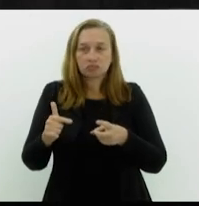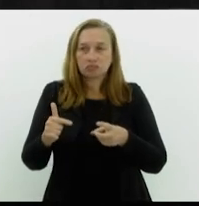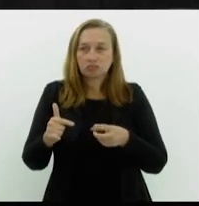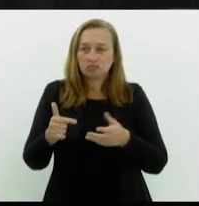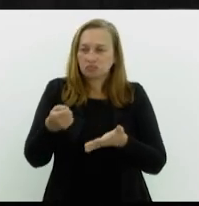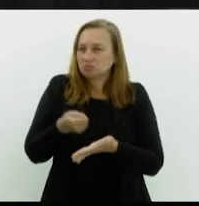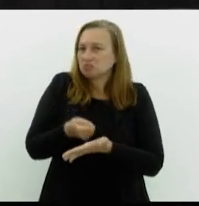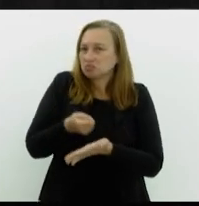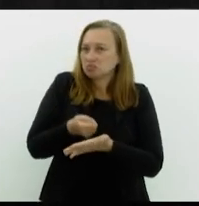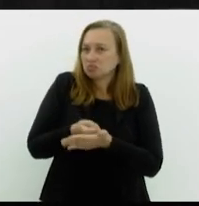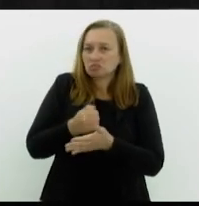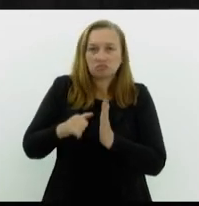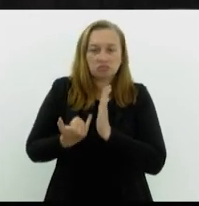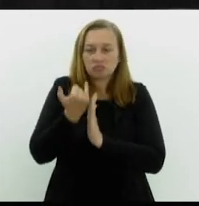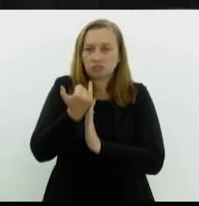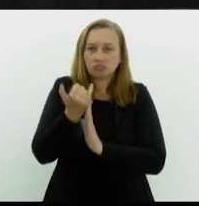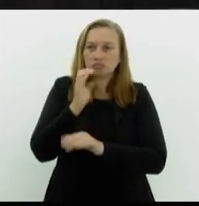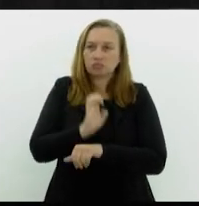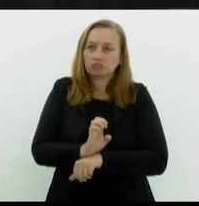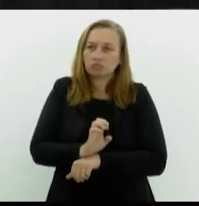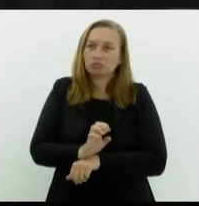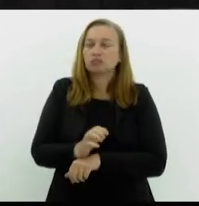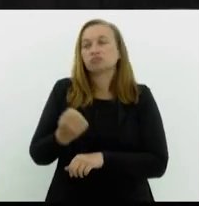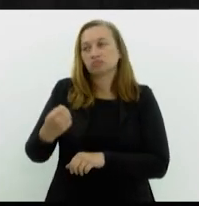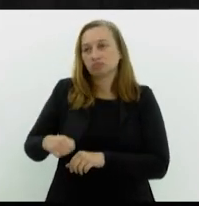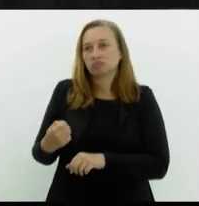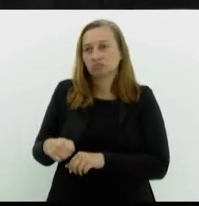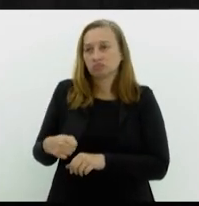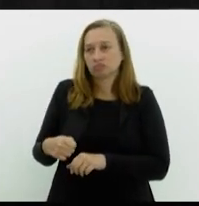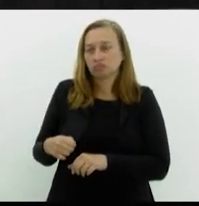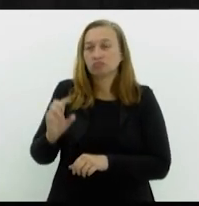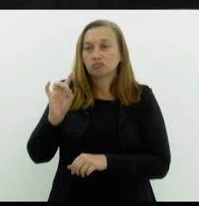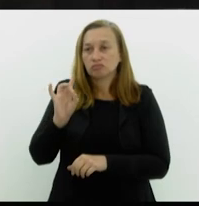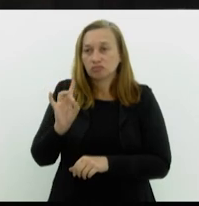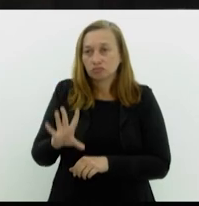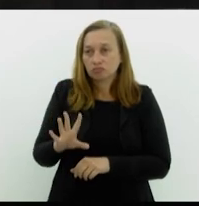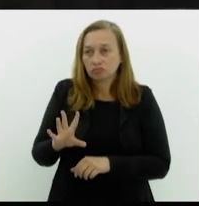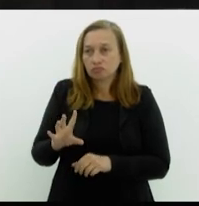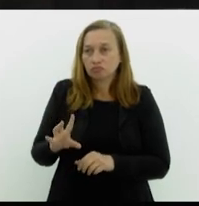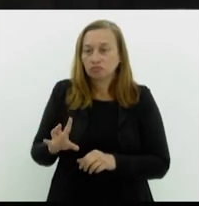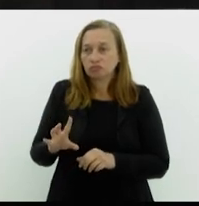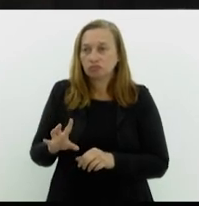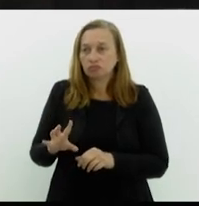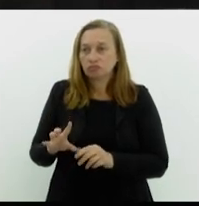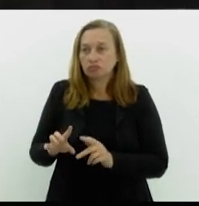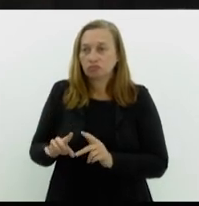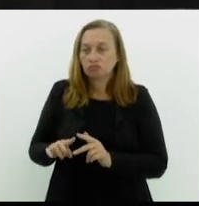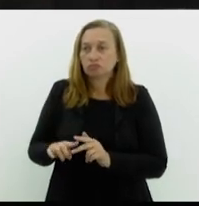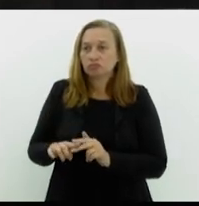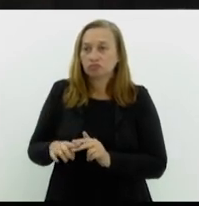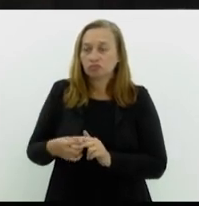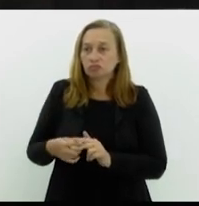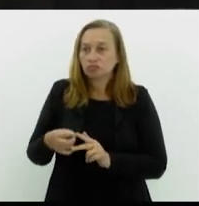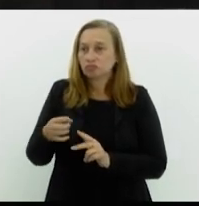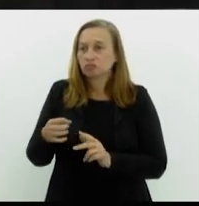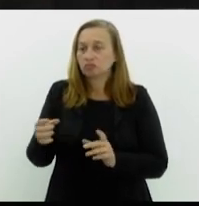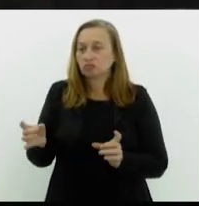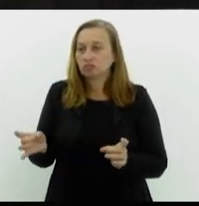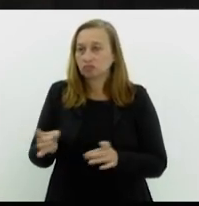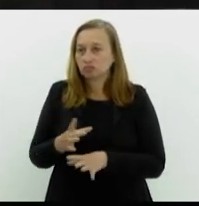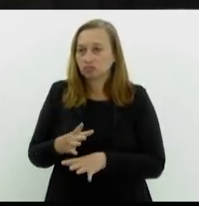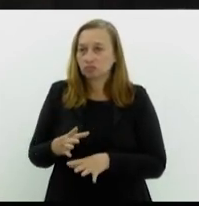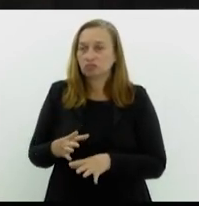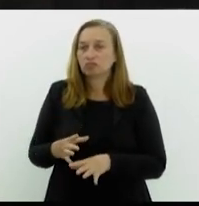juro nenhum aos estados, teria que fazer somente a correção monetária pura, nós não teremos